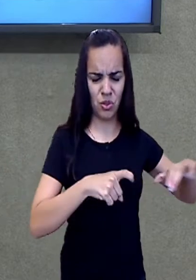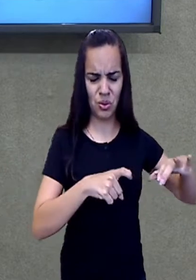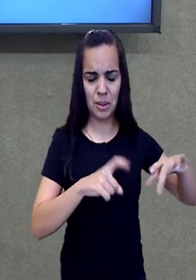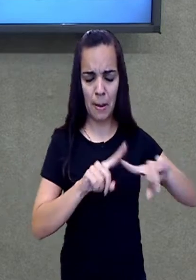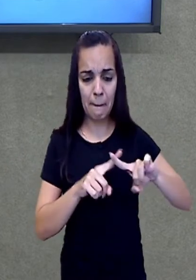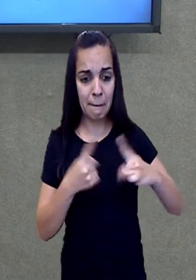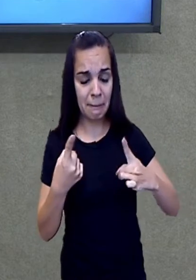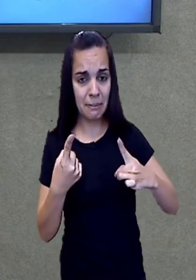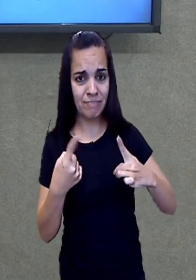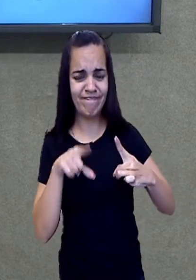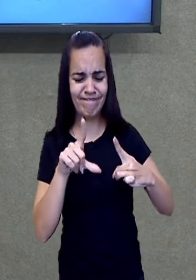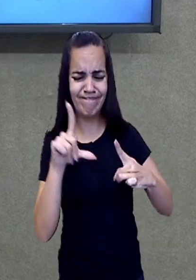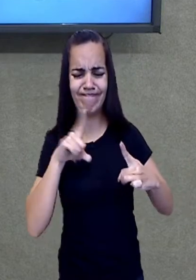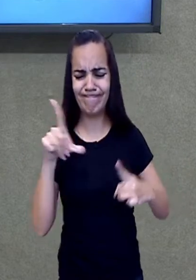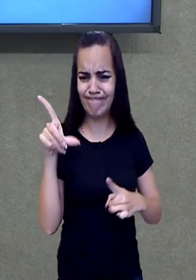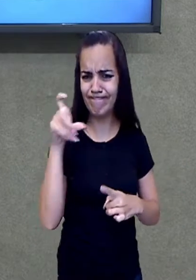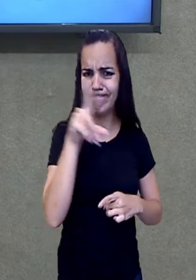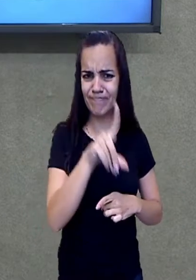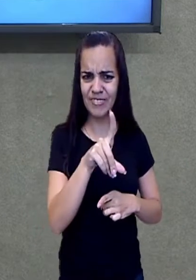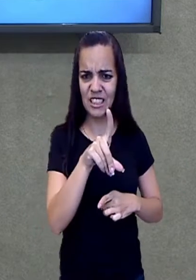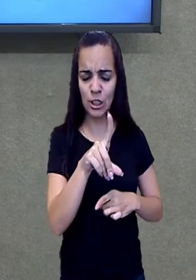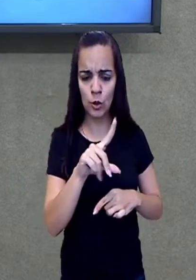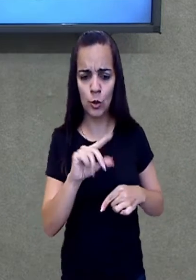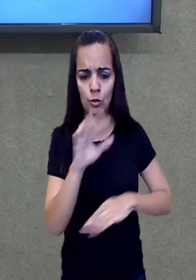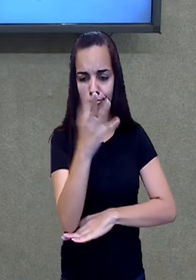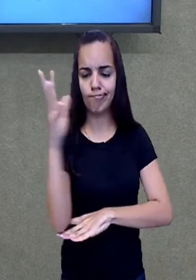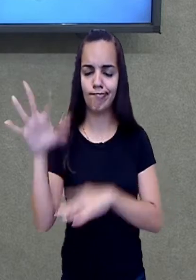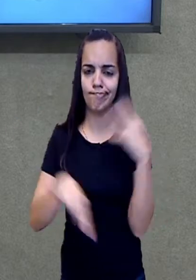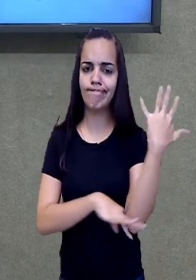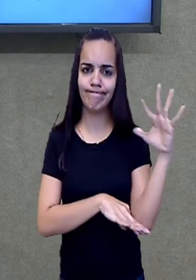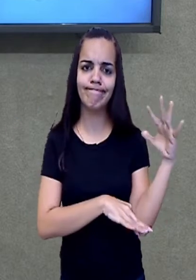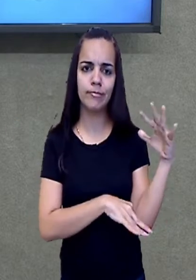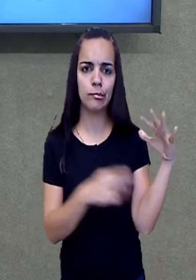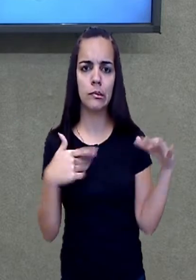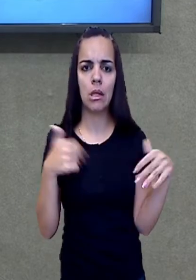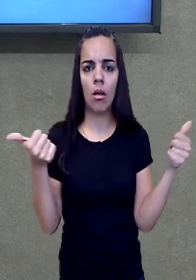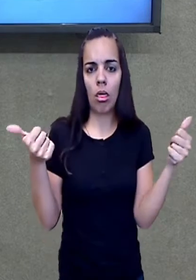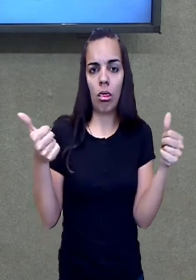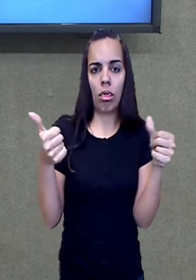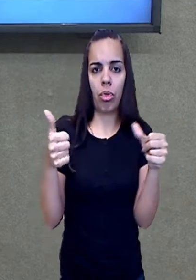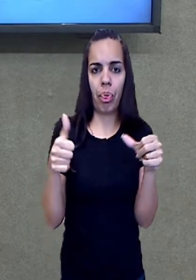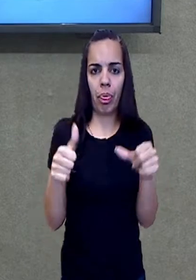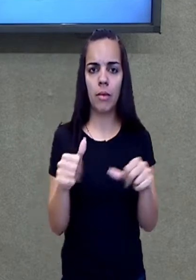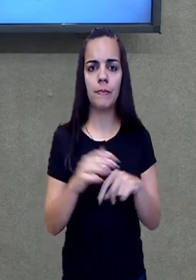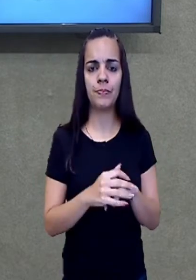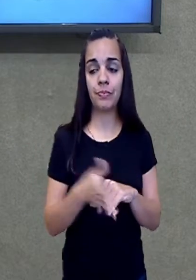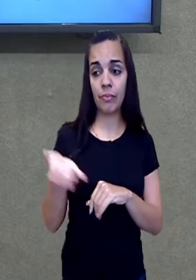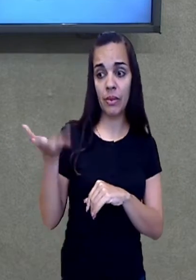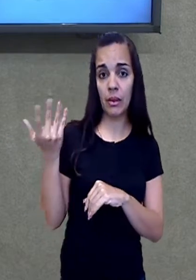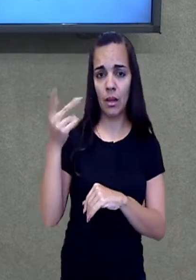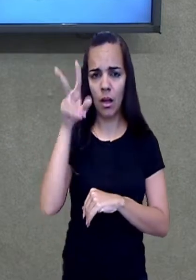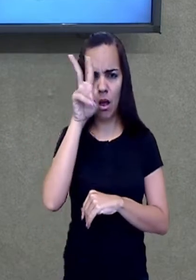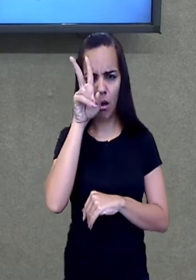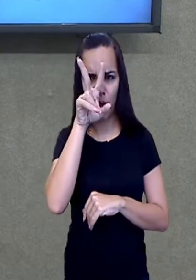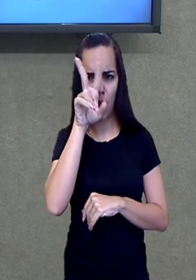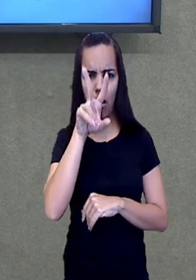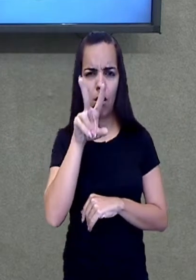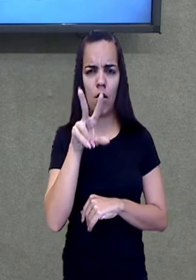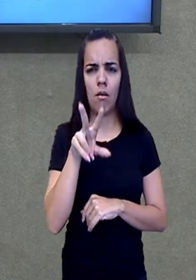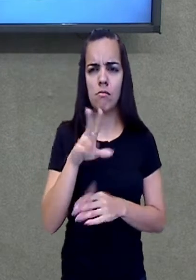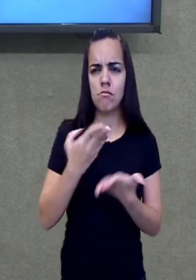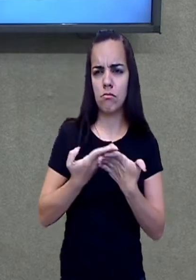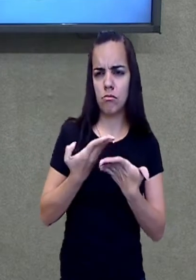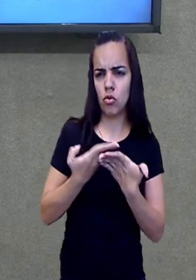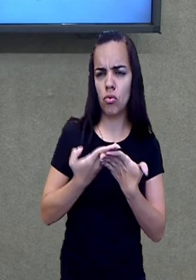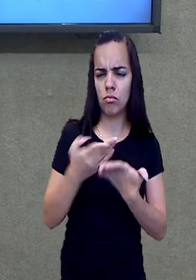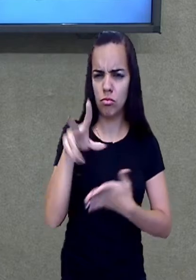impacto ambiental. Então, a gente já falou um pouquinho lá na aula de História, quando a gente falou